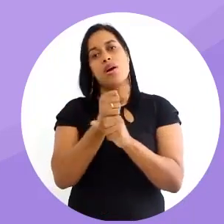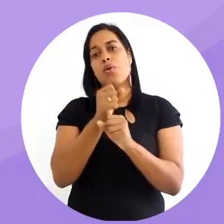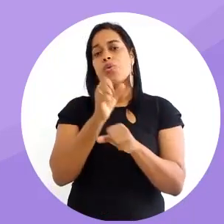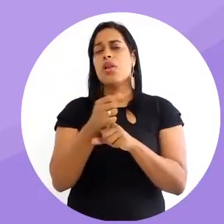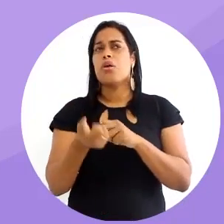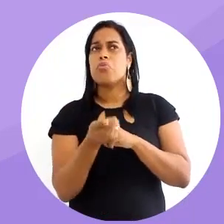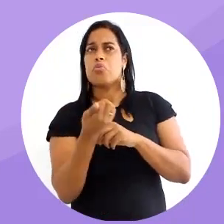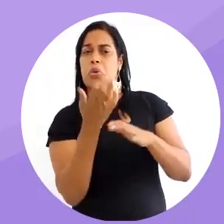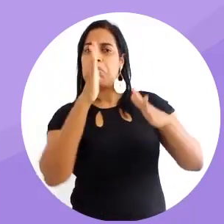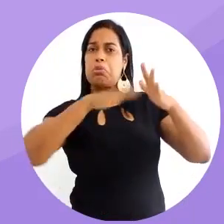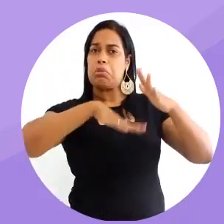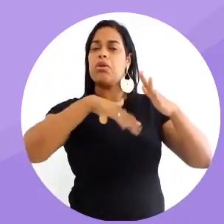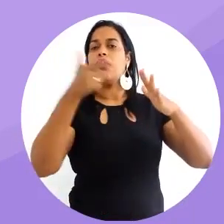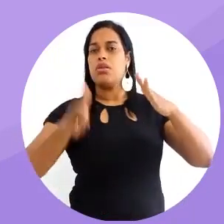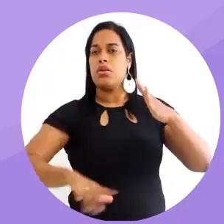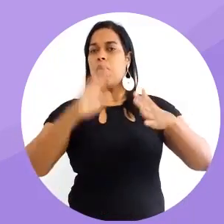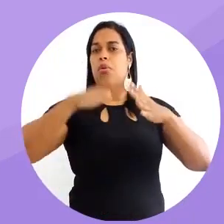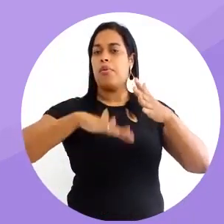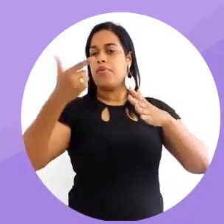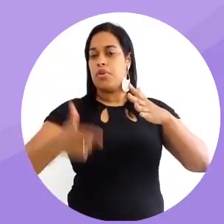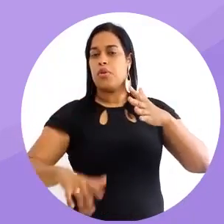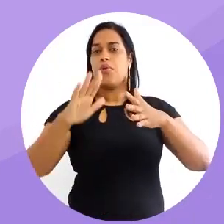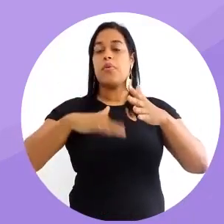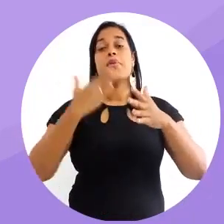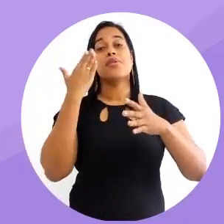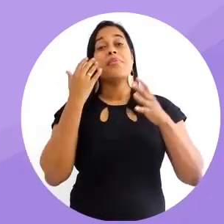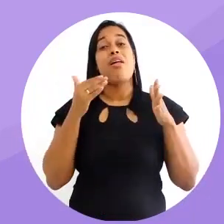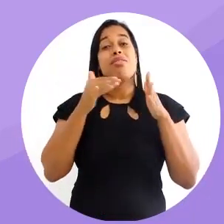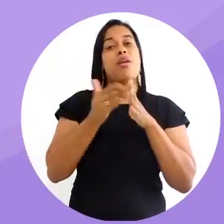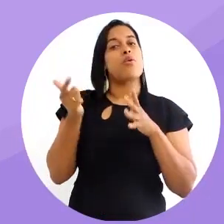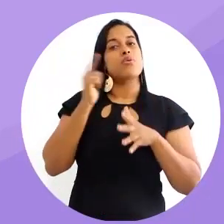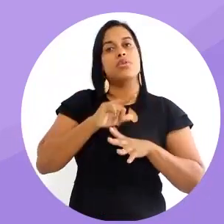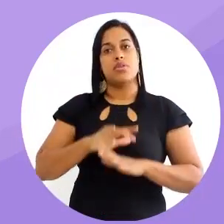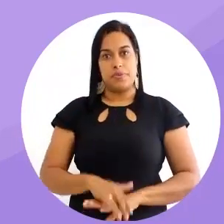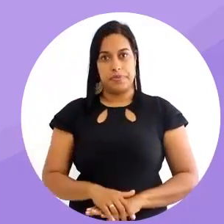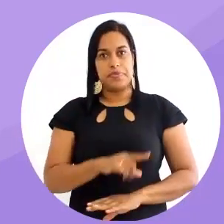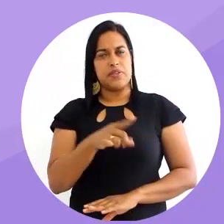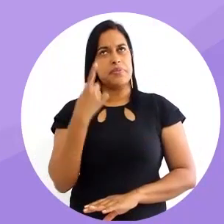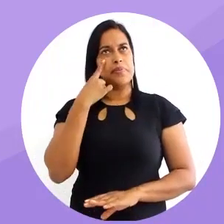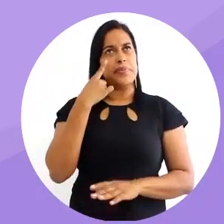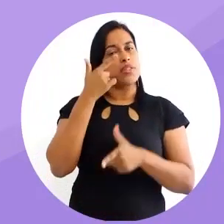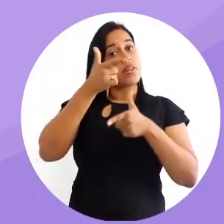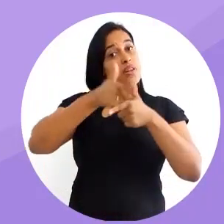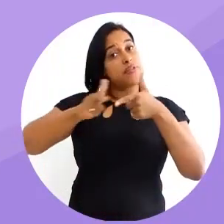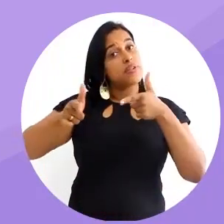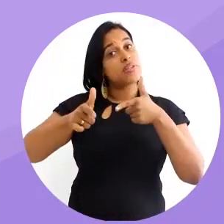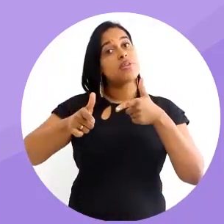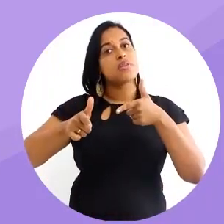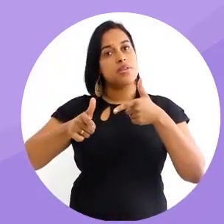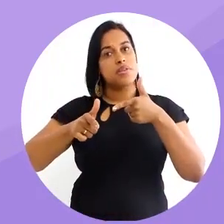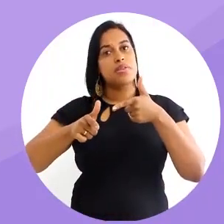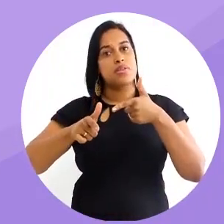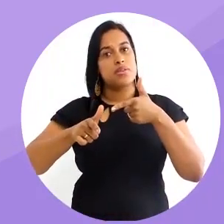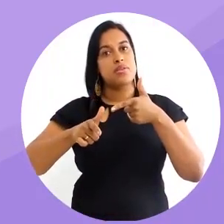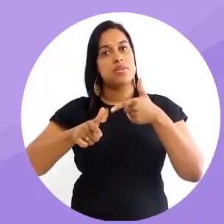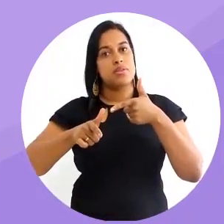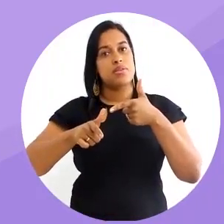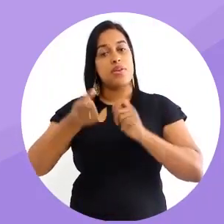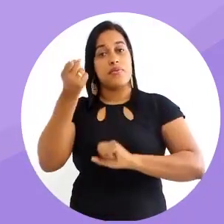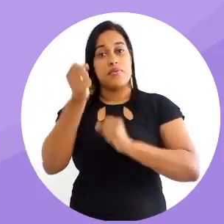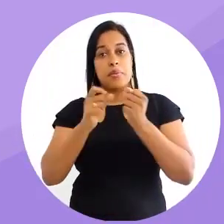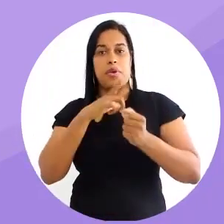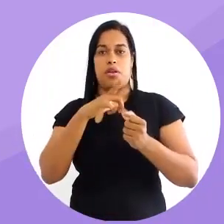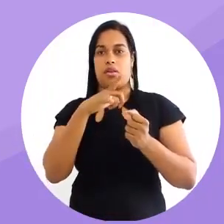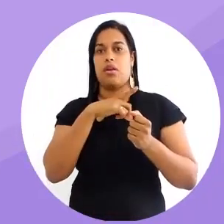tem que calcular quantas demãos vão ser dadas para revestir aquela superfície. E aí sim, você vai dividir pelo rendimento por demão